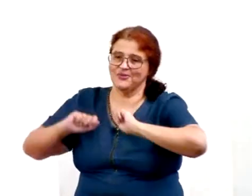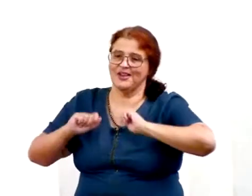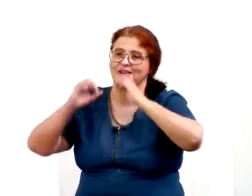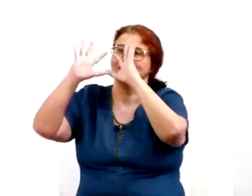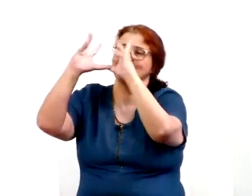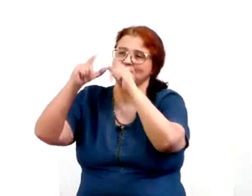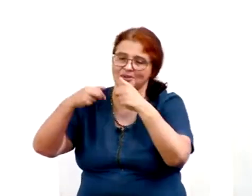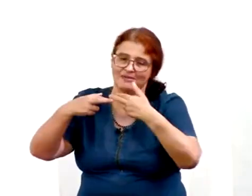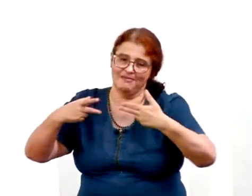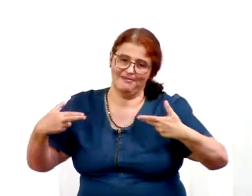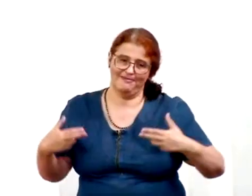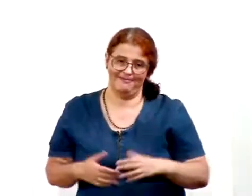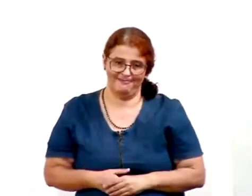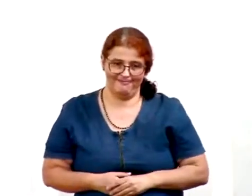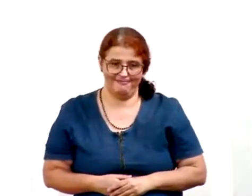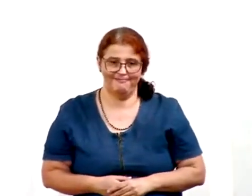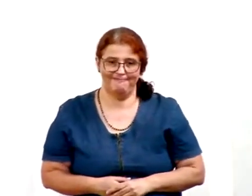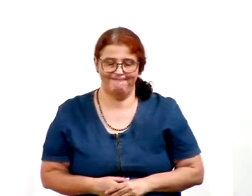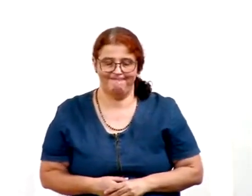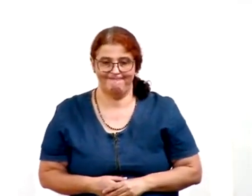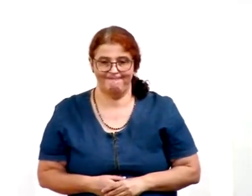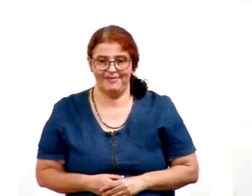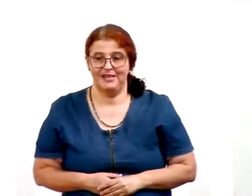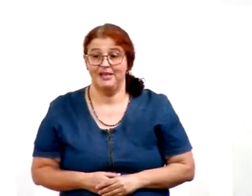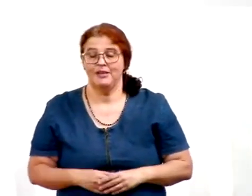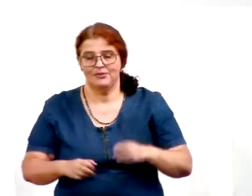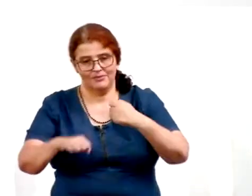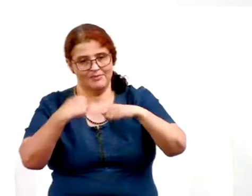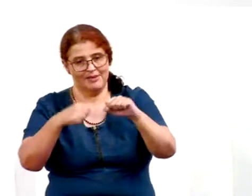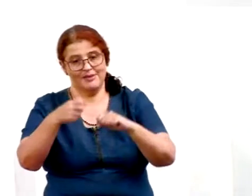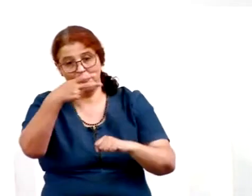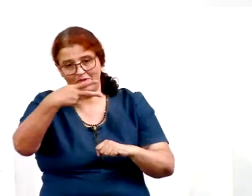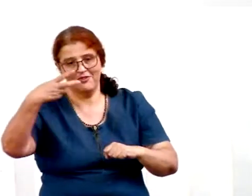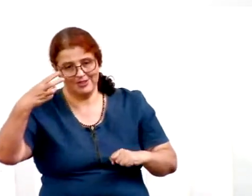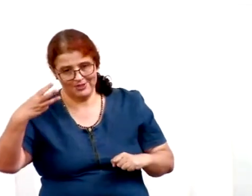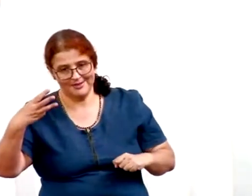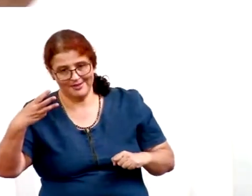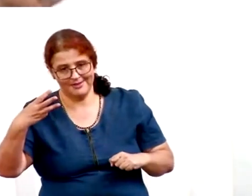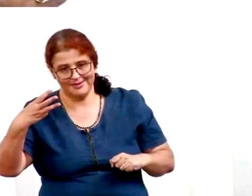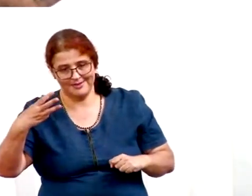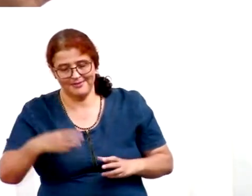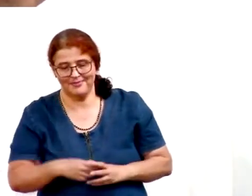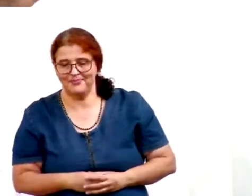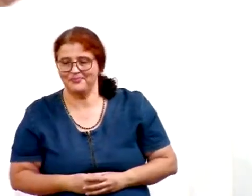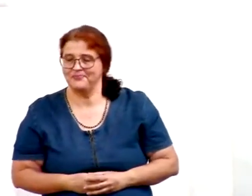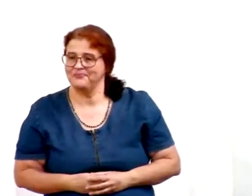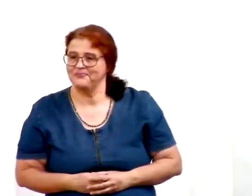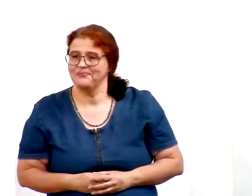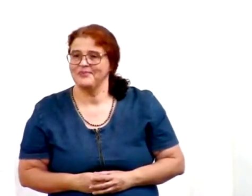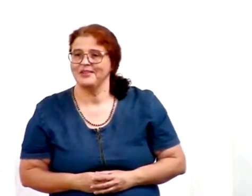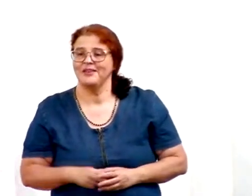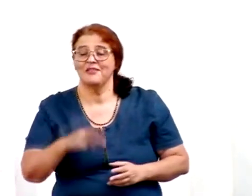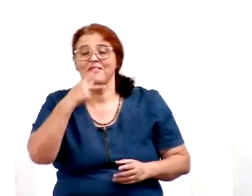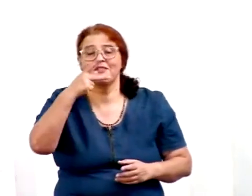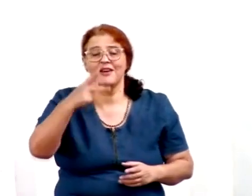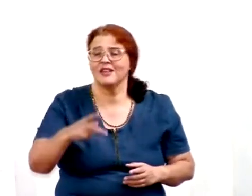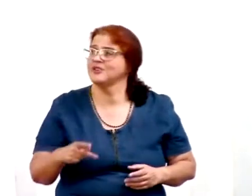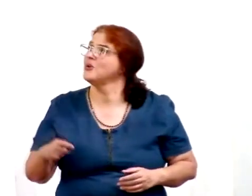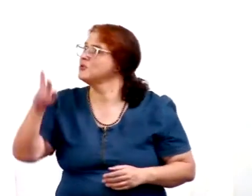seu Salmo 23, se o Senhor é o meu pastor, então isso me basta, isso me